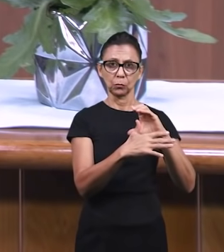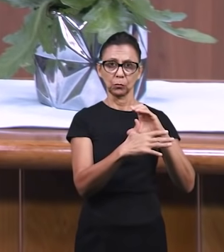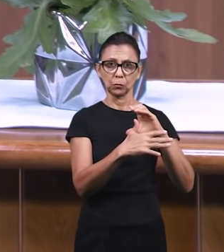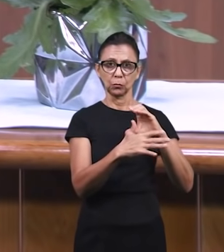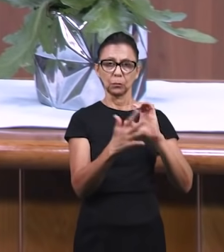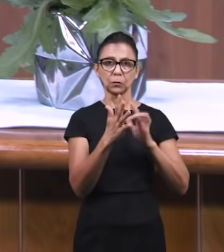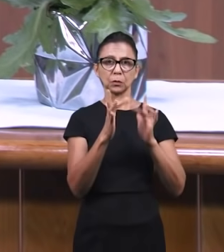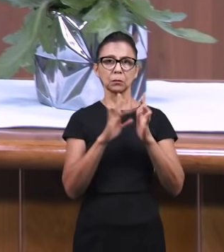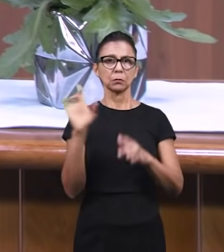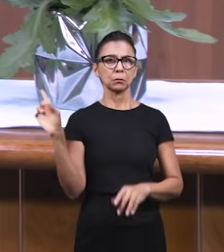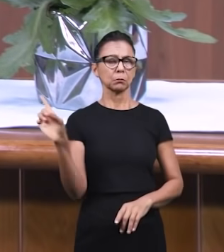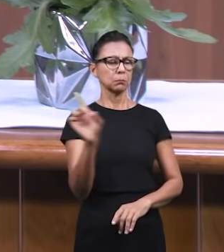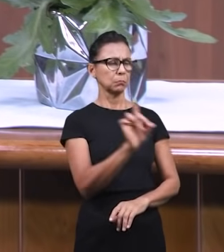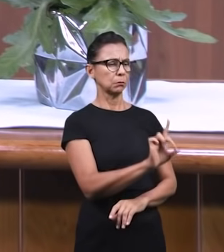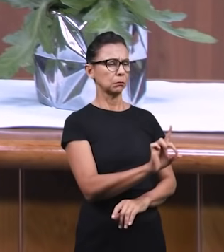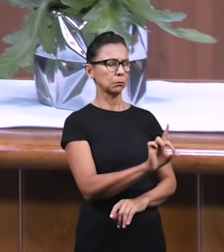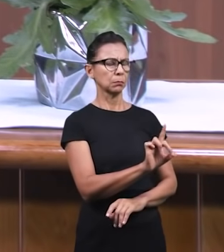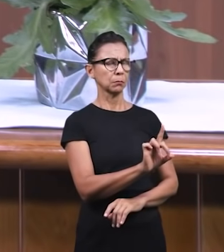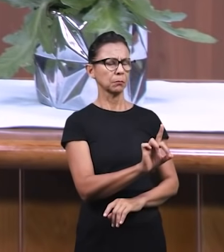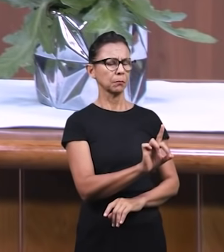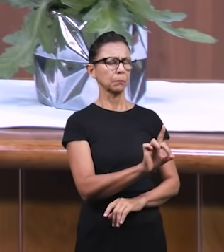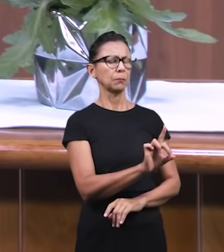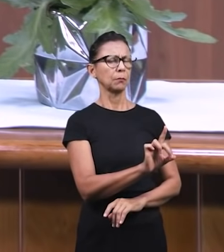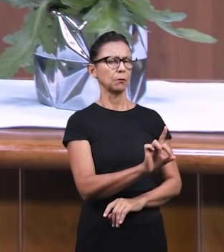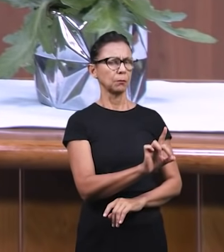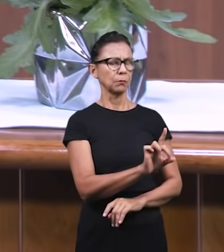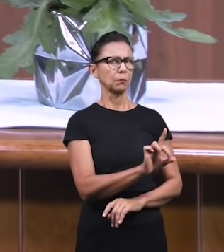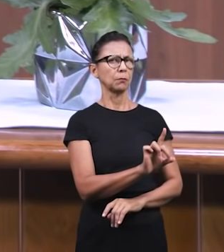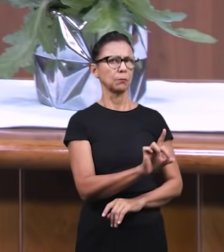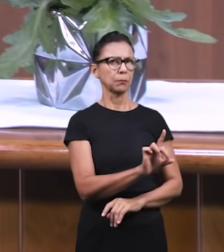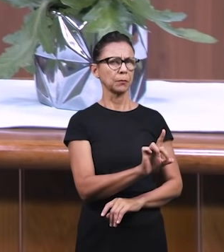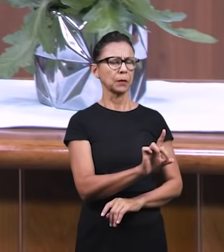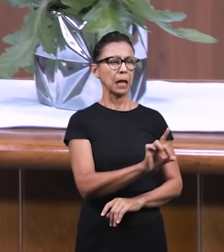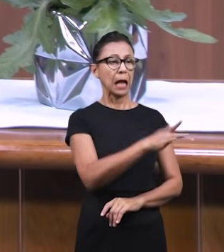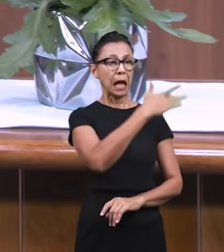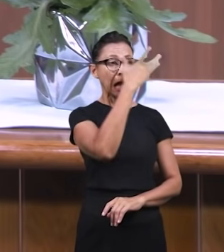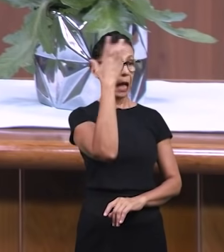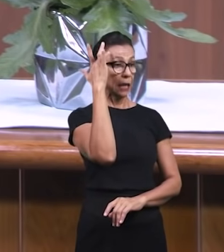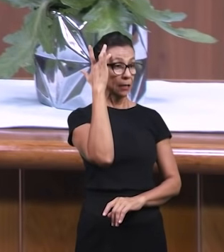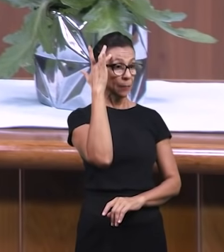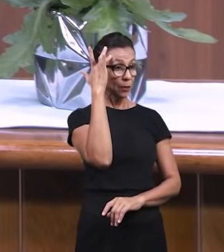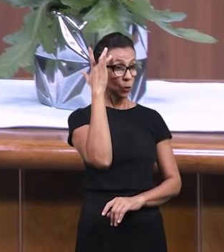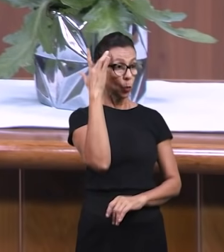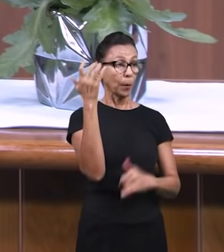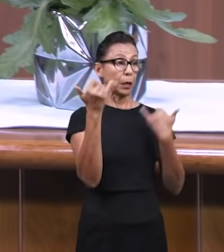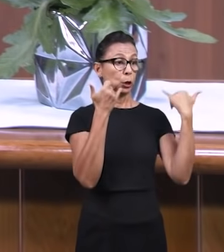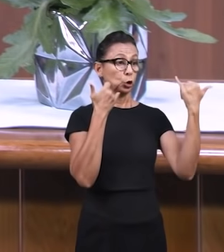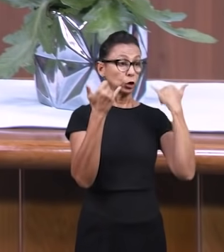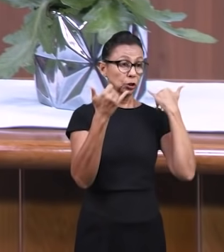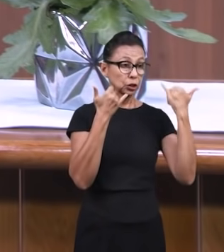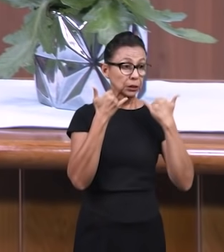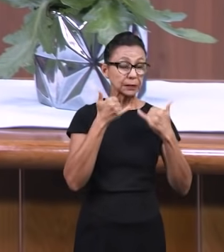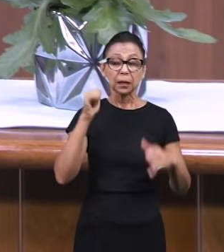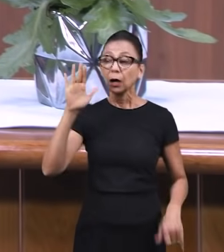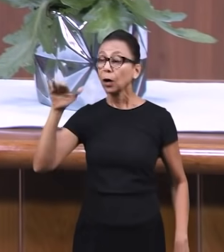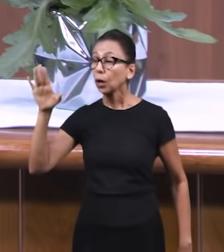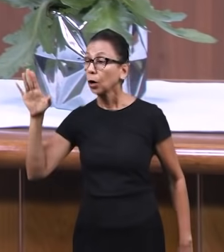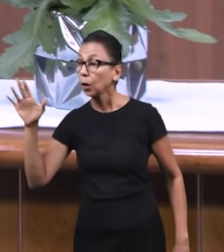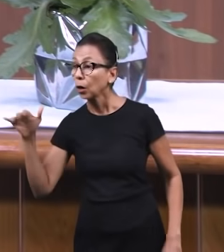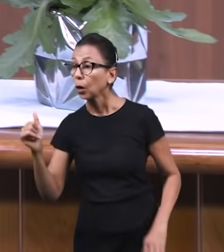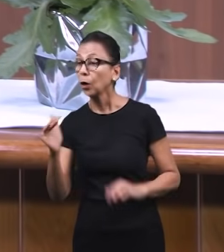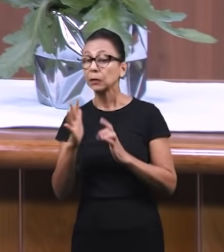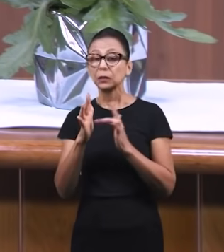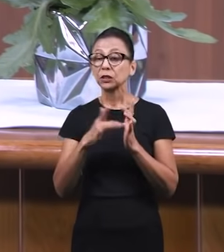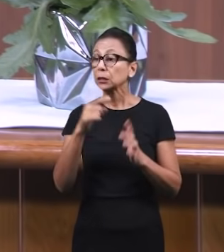soube-se que estava em casa. As pessoas ficaram sabendo que Jesus estava em casa. O que isso quer dizer? O